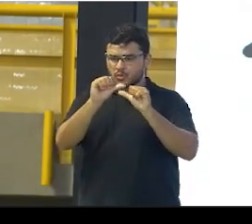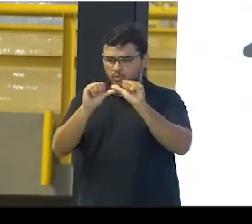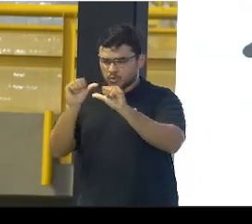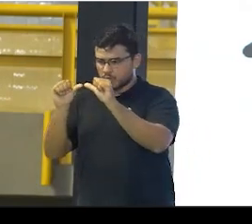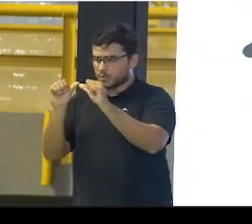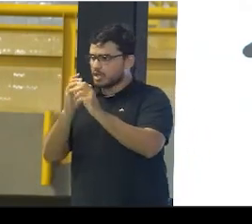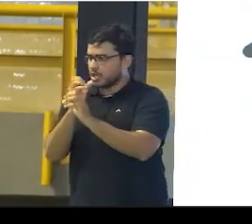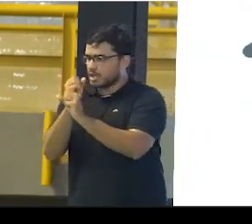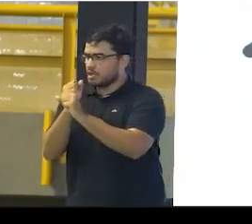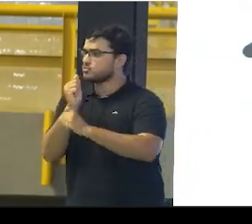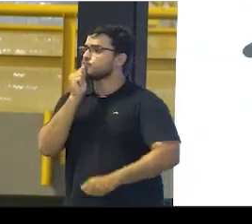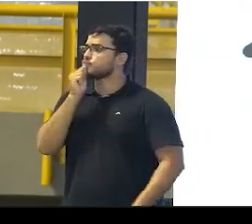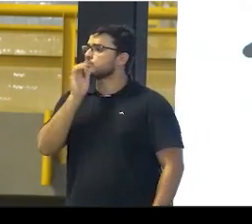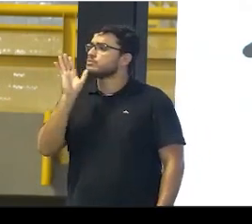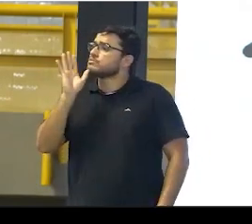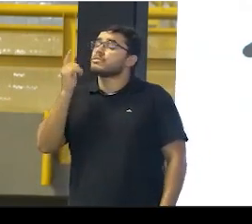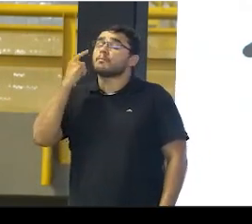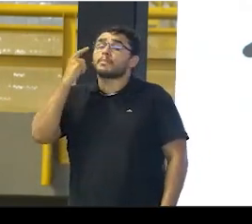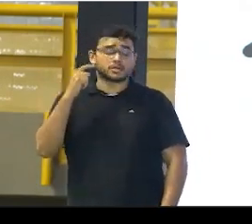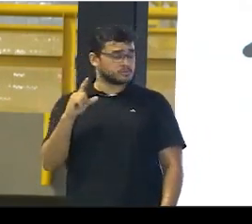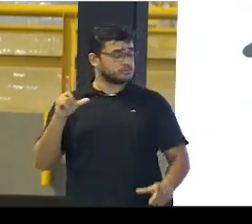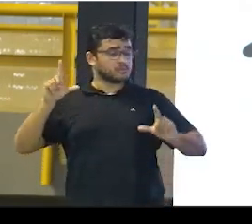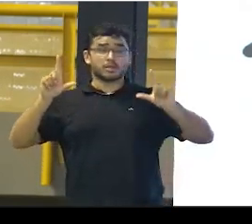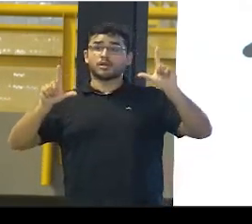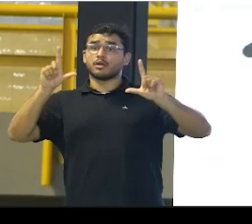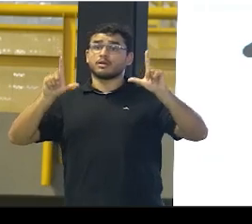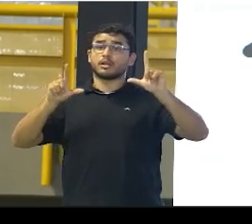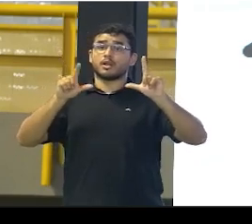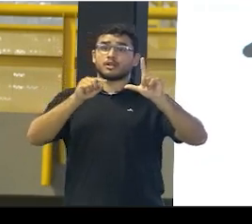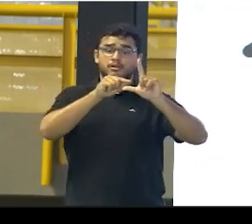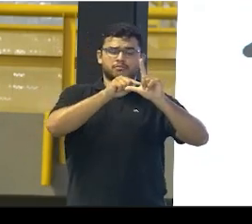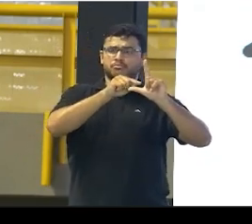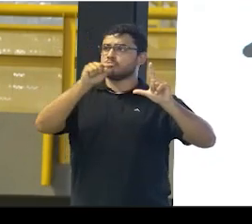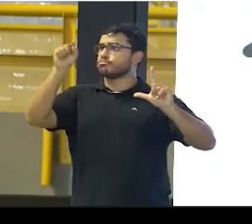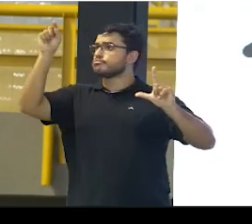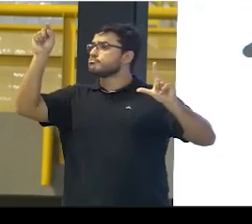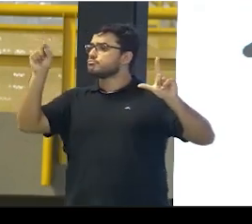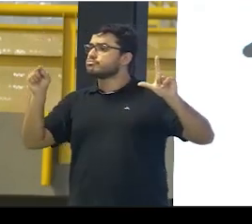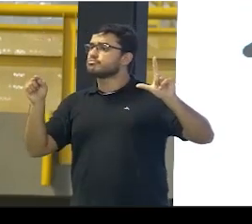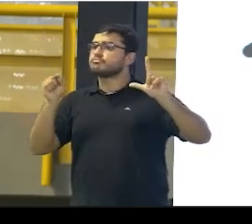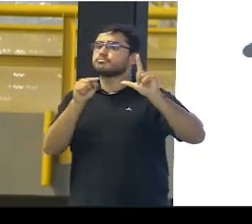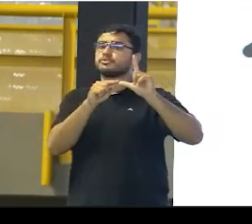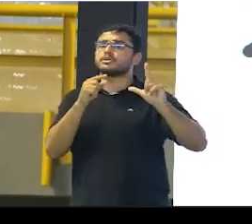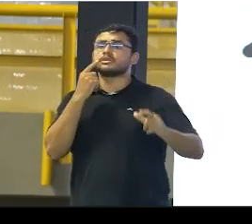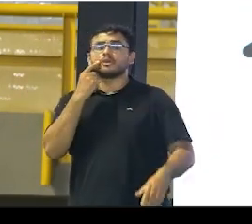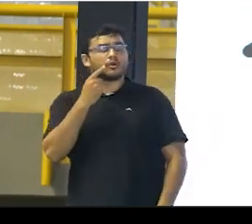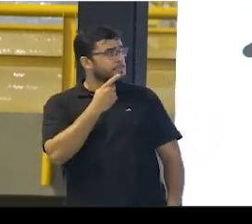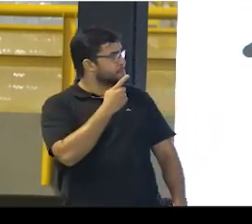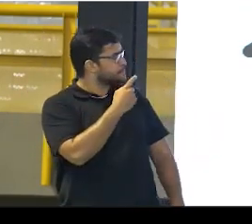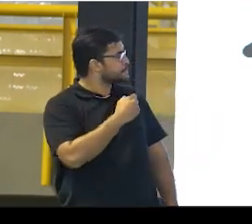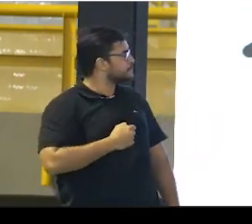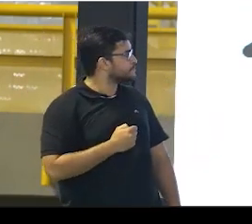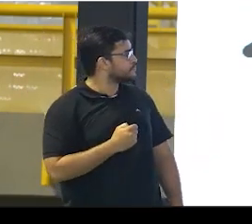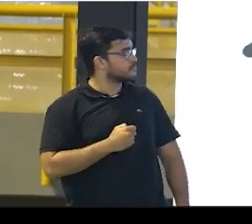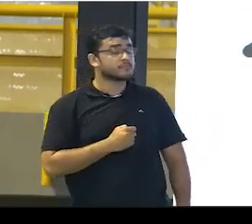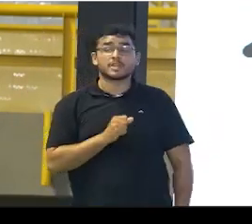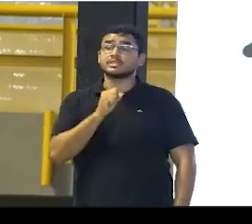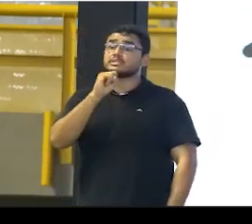Tudo desse triângulo é 4 vezes maior do que aquele. Então, sem fazer